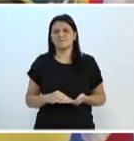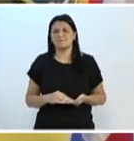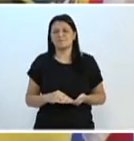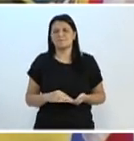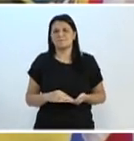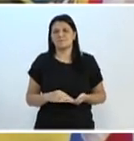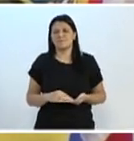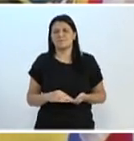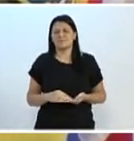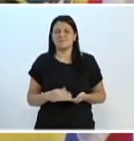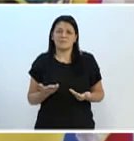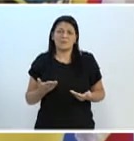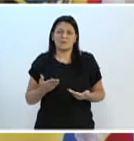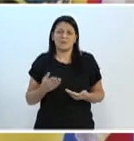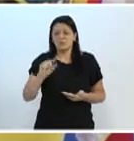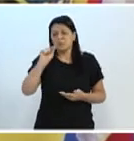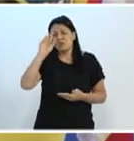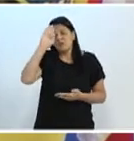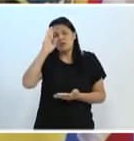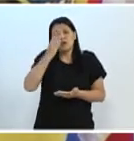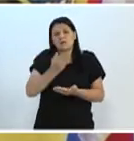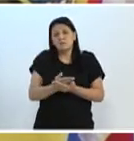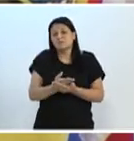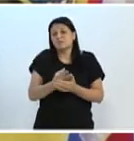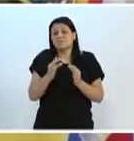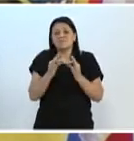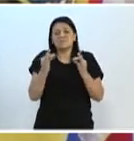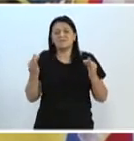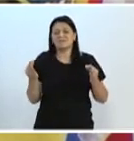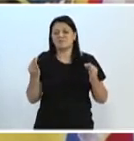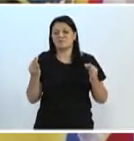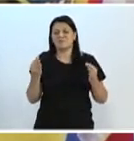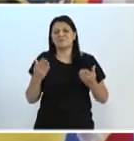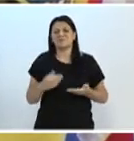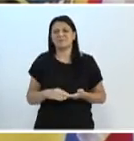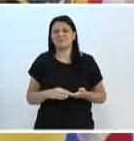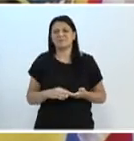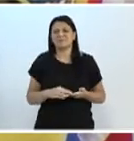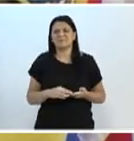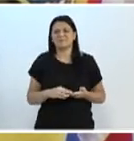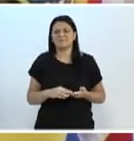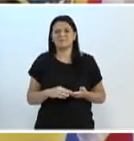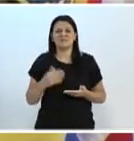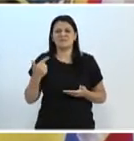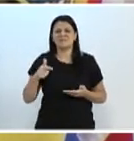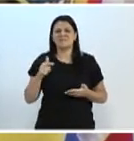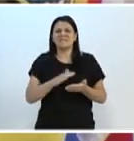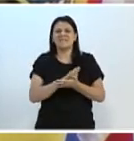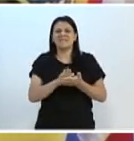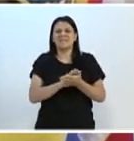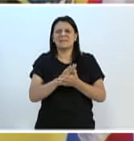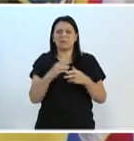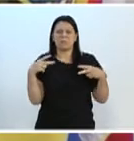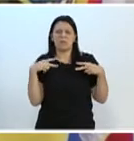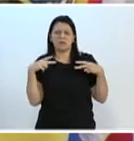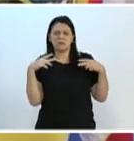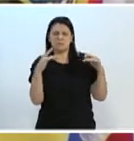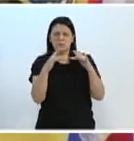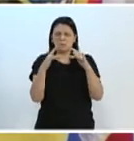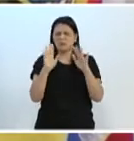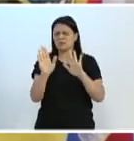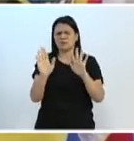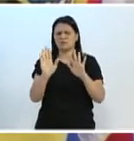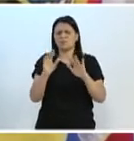das suas configurações, dentro daquilo que acredita, e simples, sem levar absolutamente nada para o lado pessoal. E no dia seguinte nós estaremos